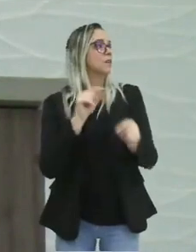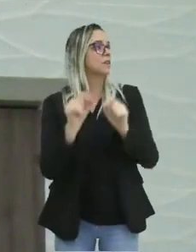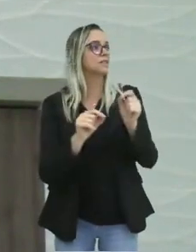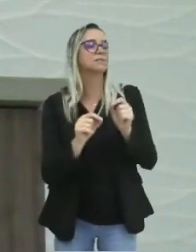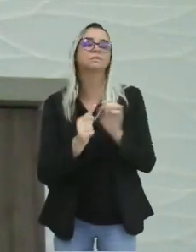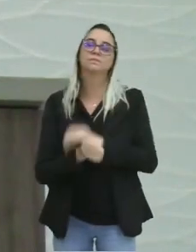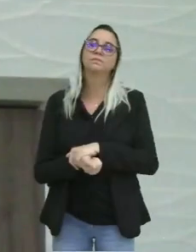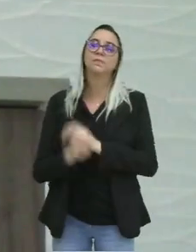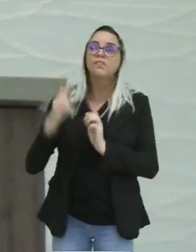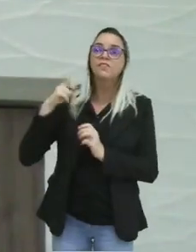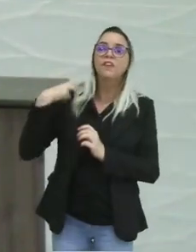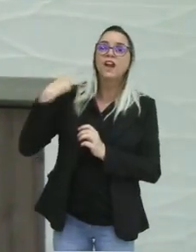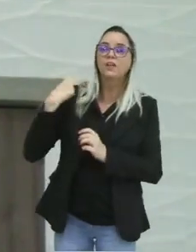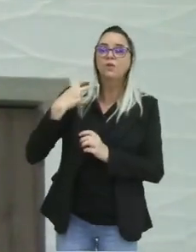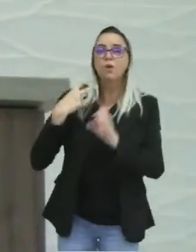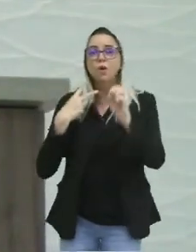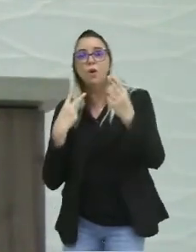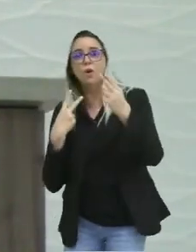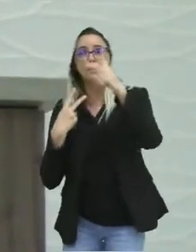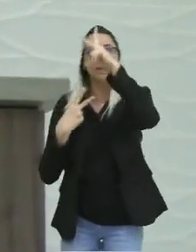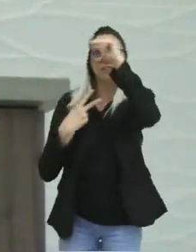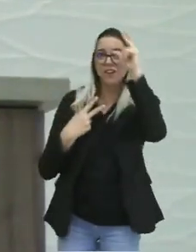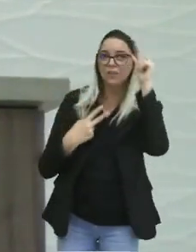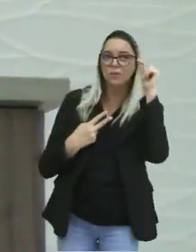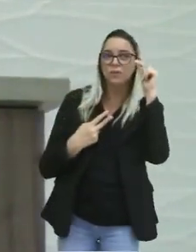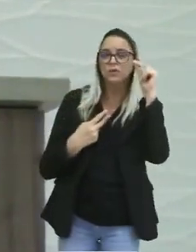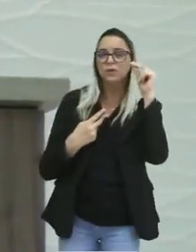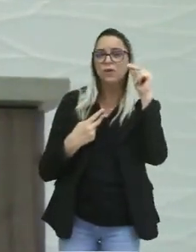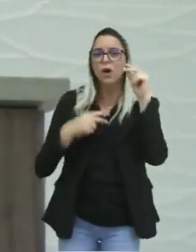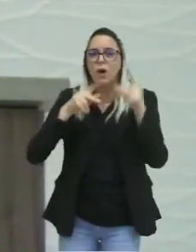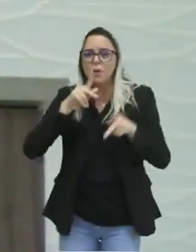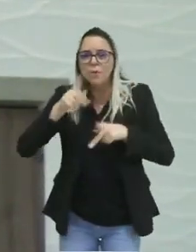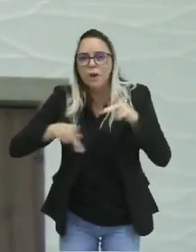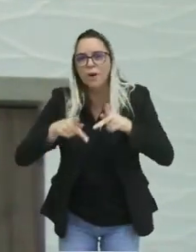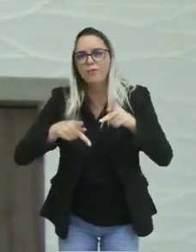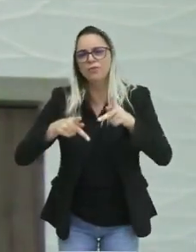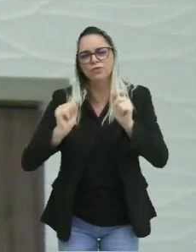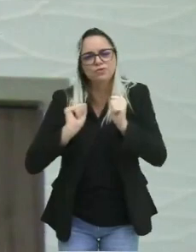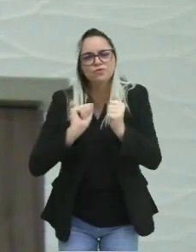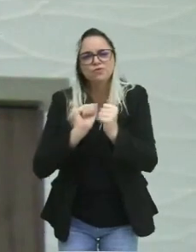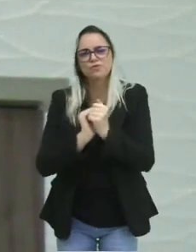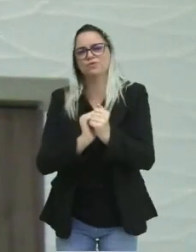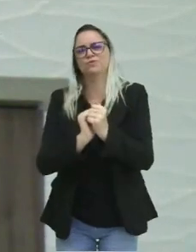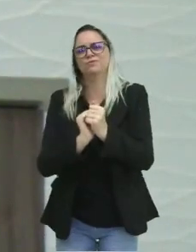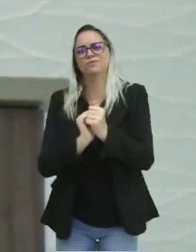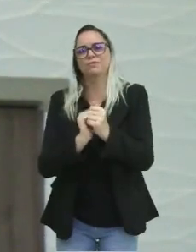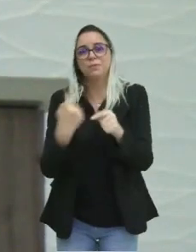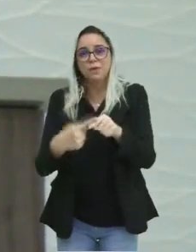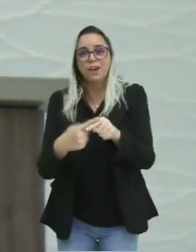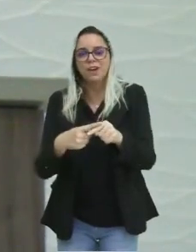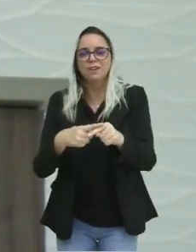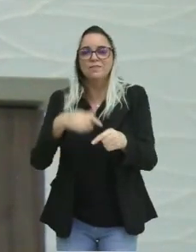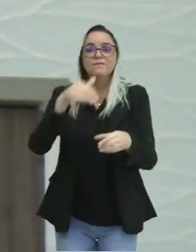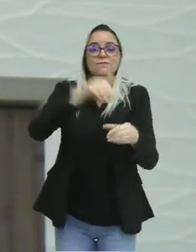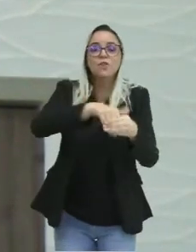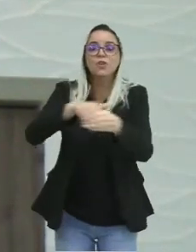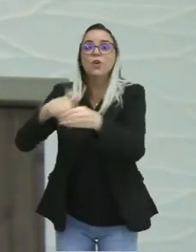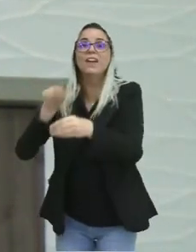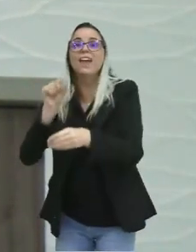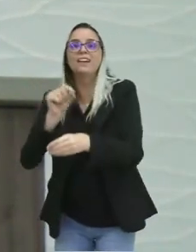um vereador e um prefeito, a gente está ali para atender o povo, porque foi o povo que nos colocou aqui. Então, eu quero